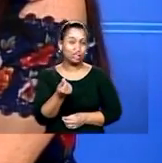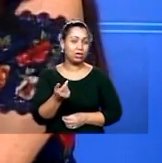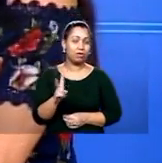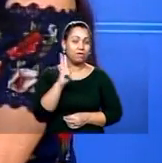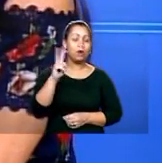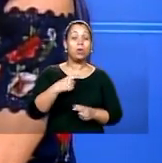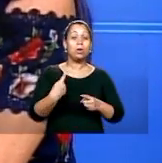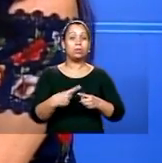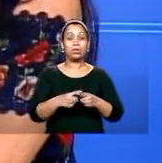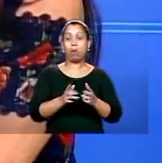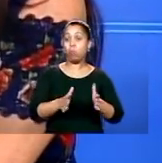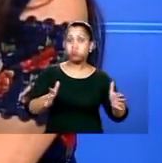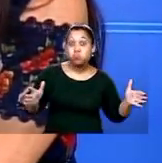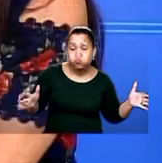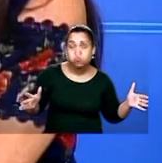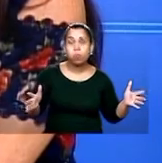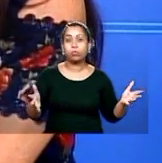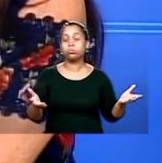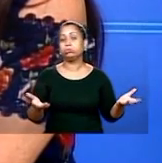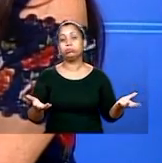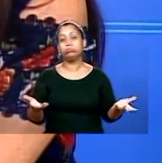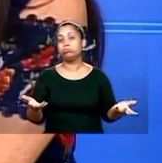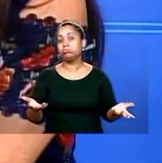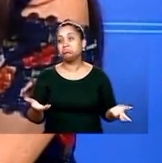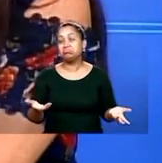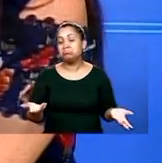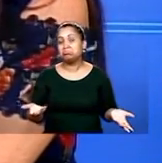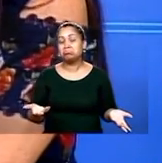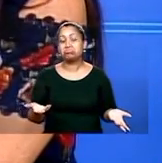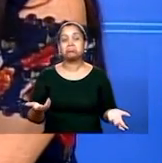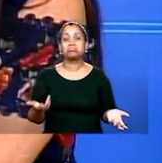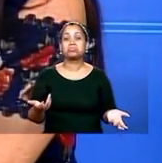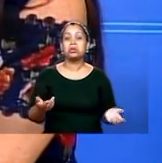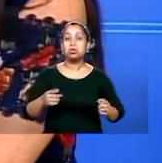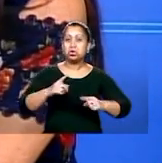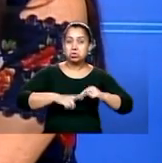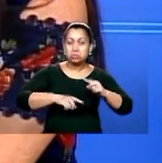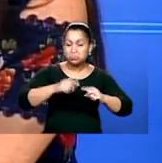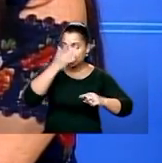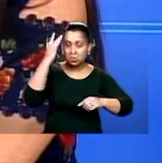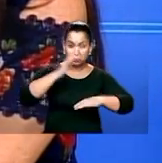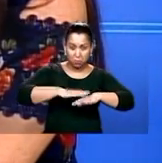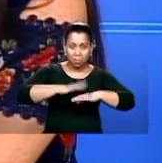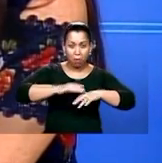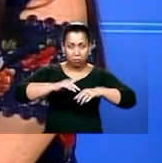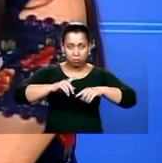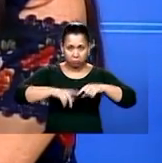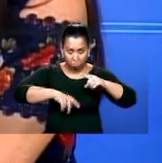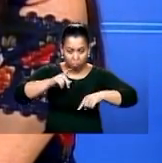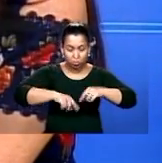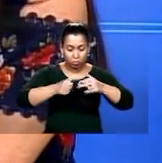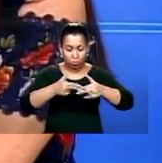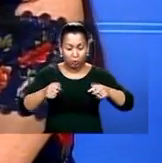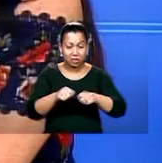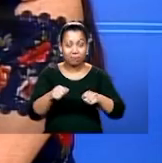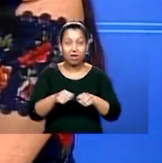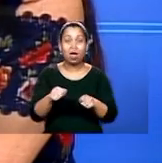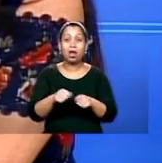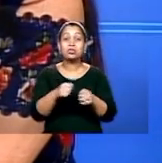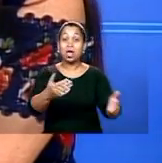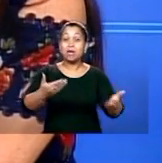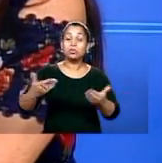algum, né, passou do tamanho e, enfim, os próprios produtores encaminham para a gente. E